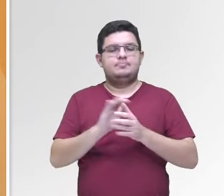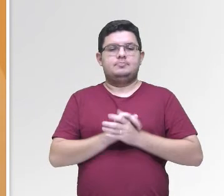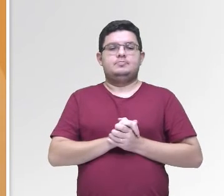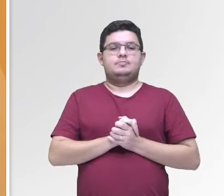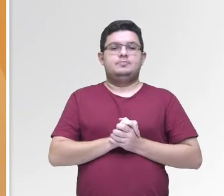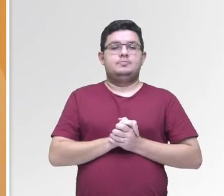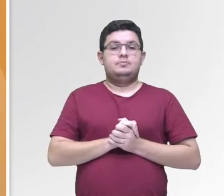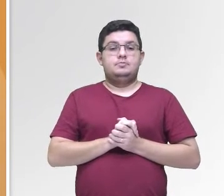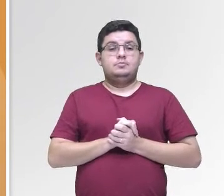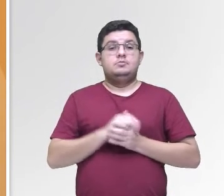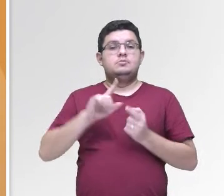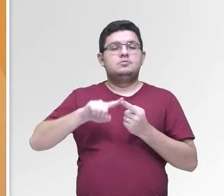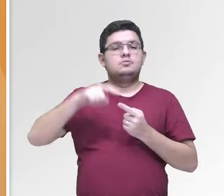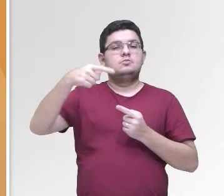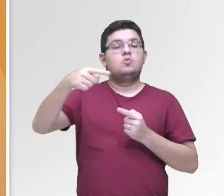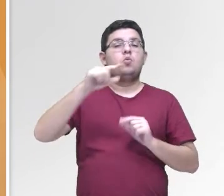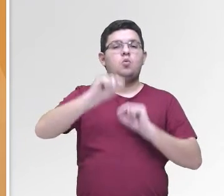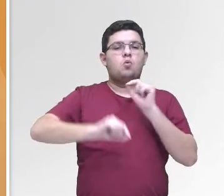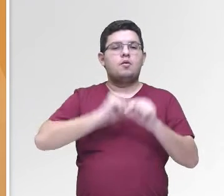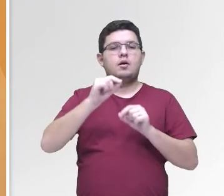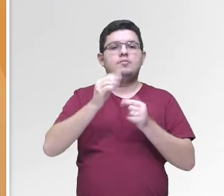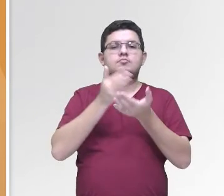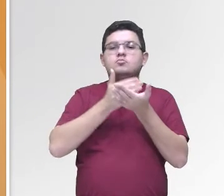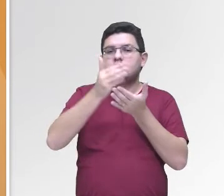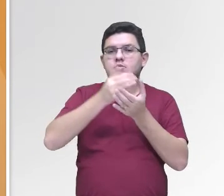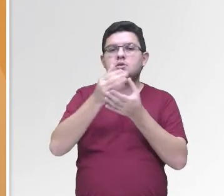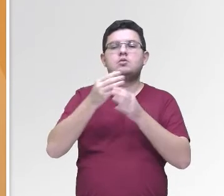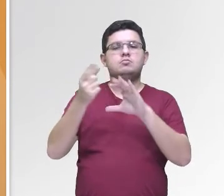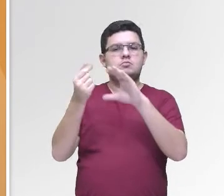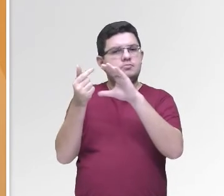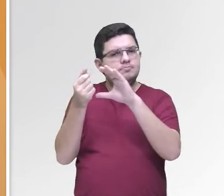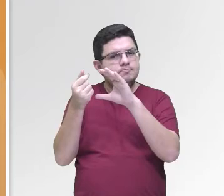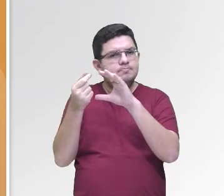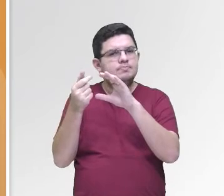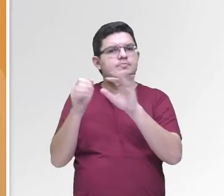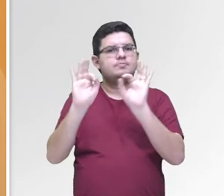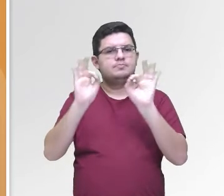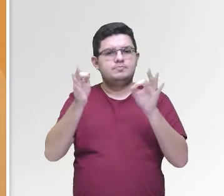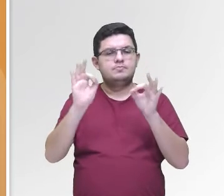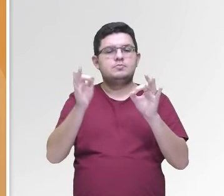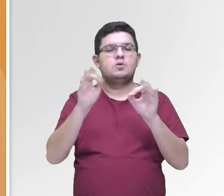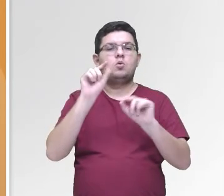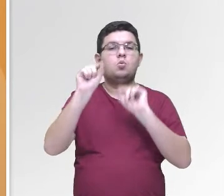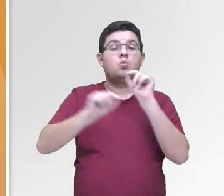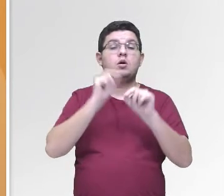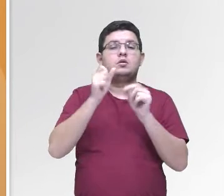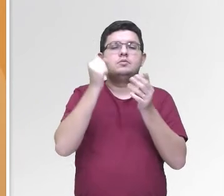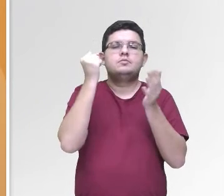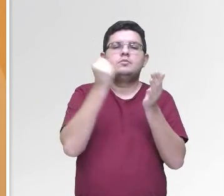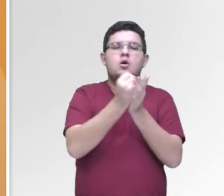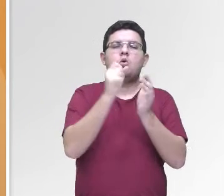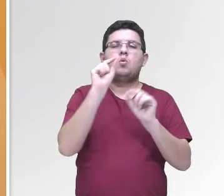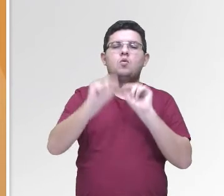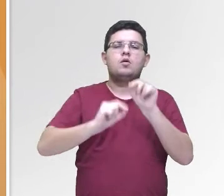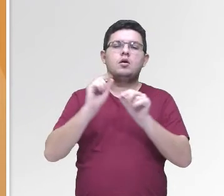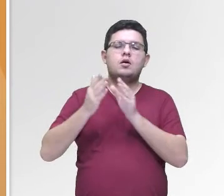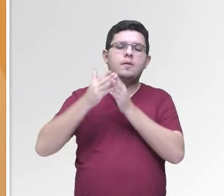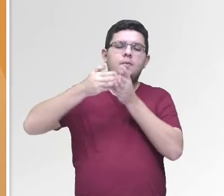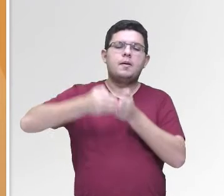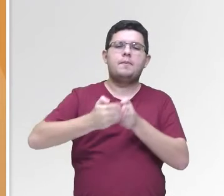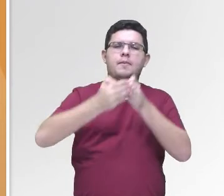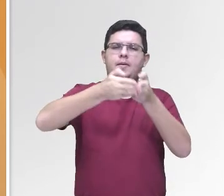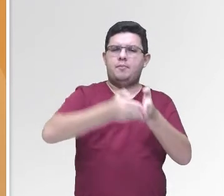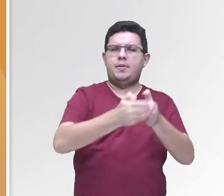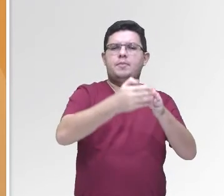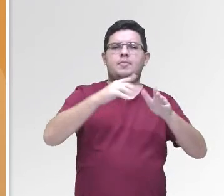gente, após o surgimento do capitalismo comercial, marcado aí pelas grandes navegações, né, pelo